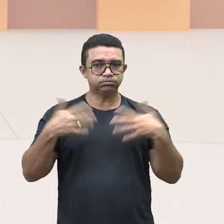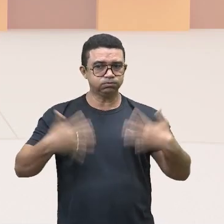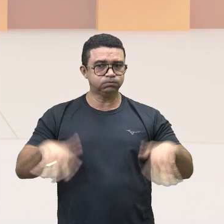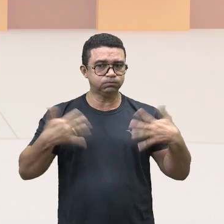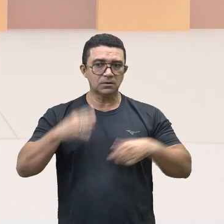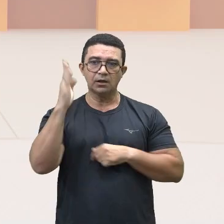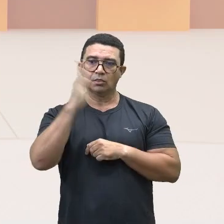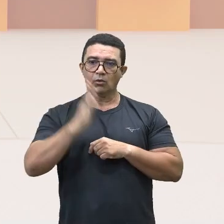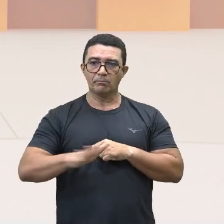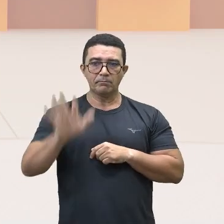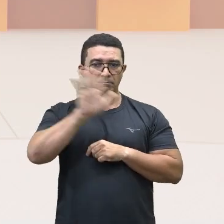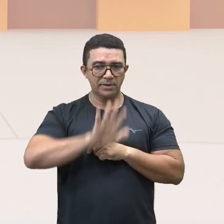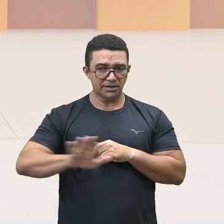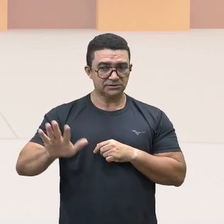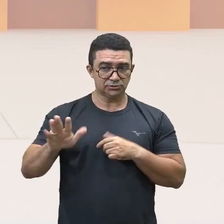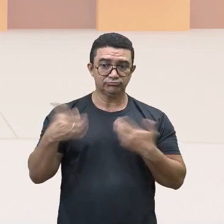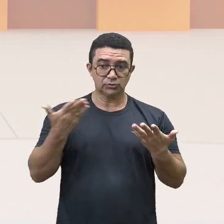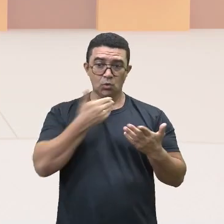os governos vão